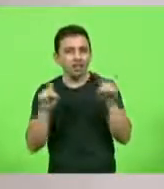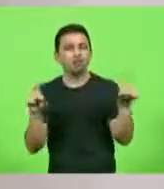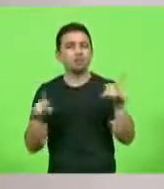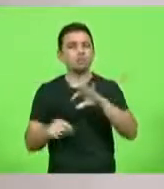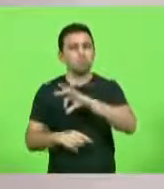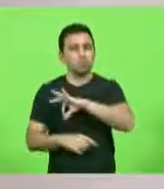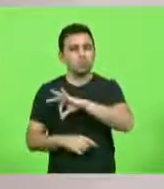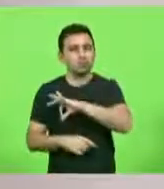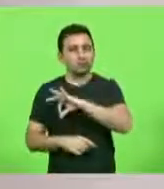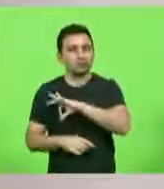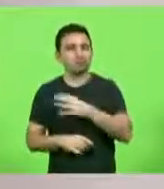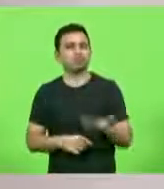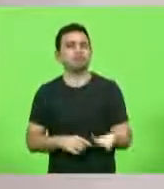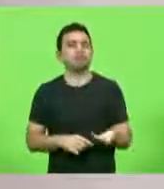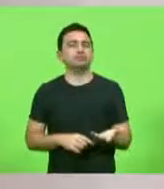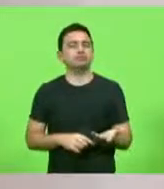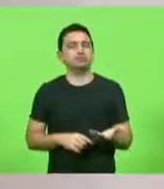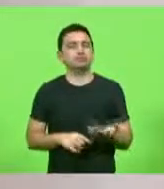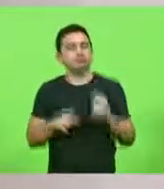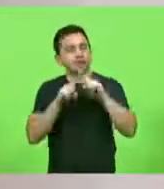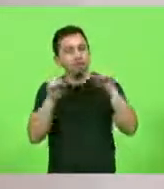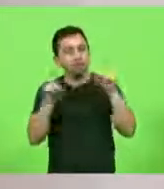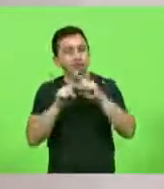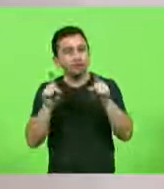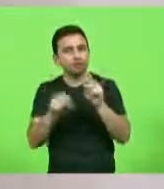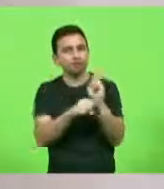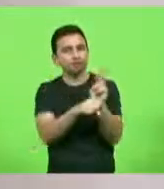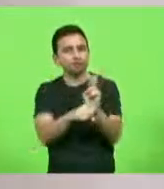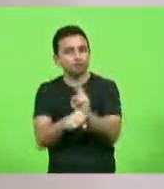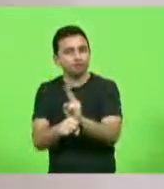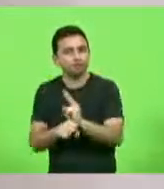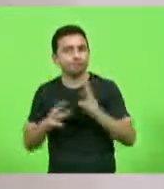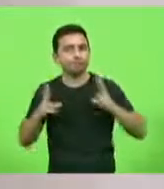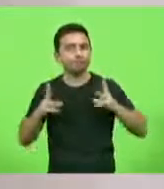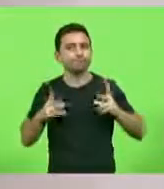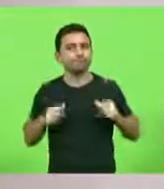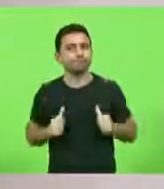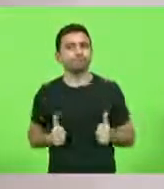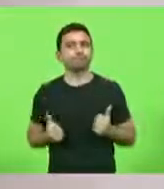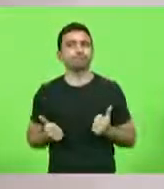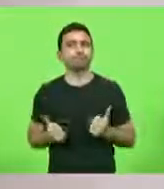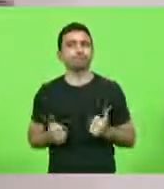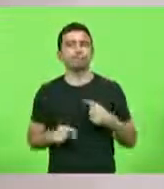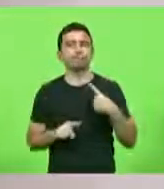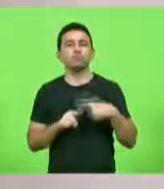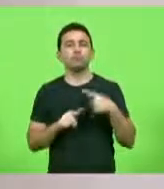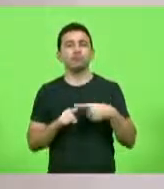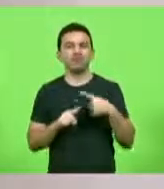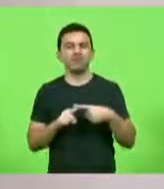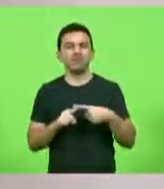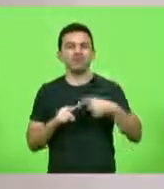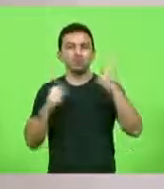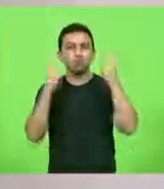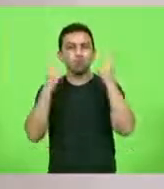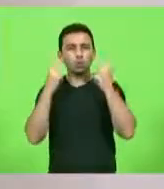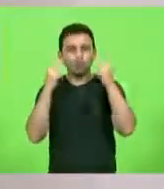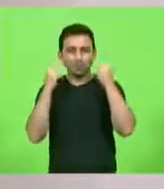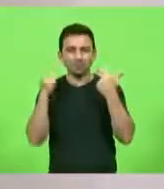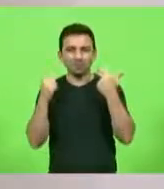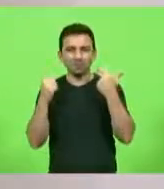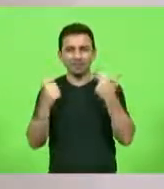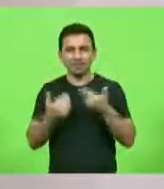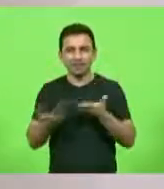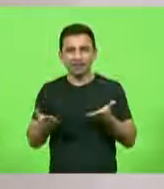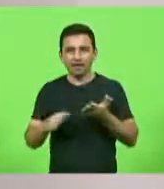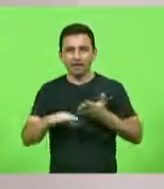militar, criticando a vigilância sanitária, porque normalmente quando vai cumprir